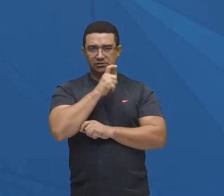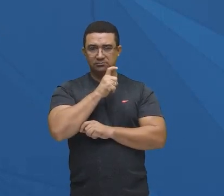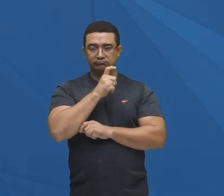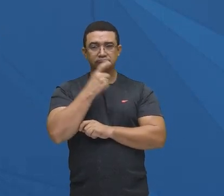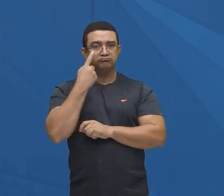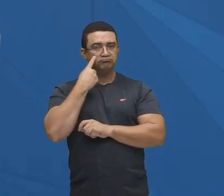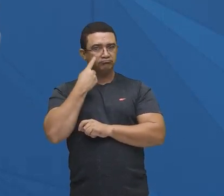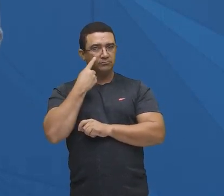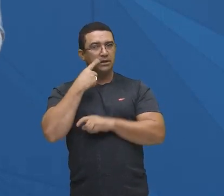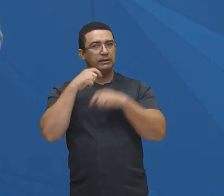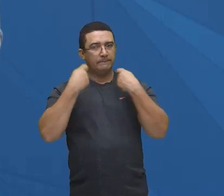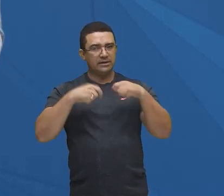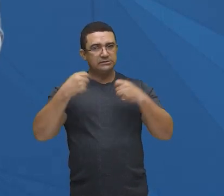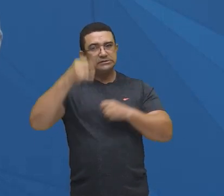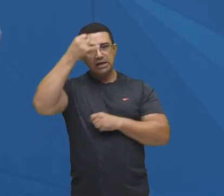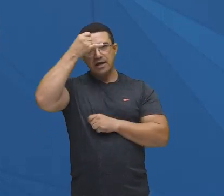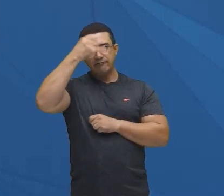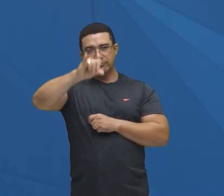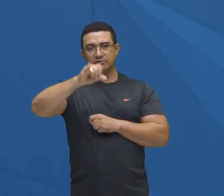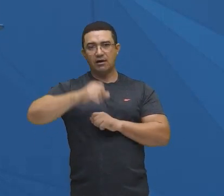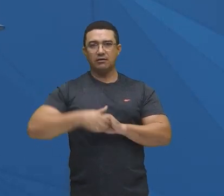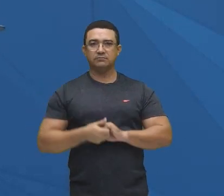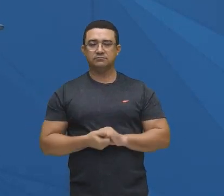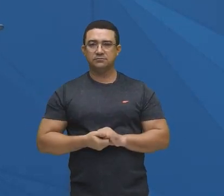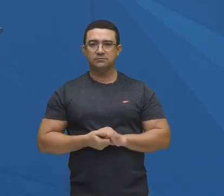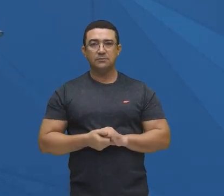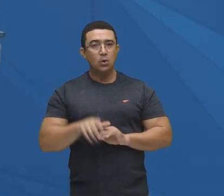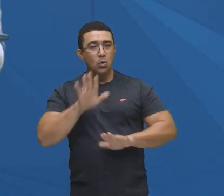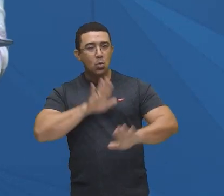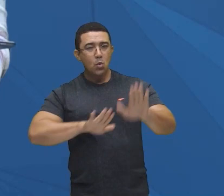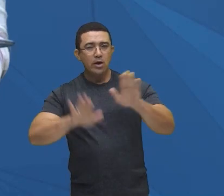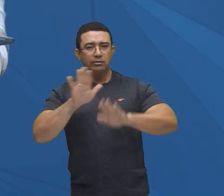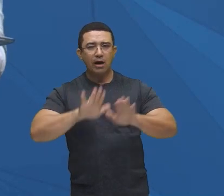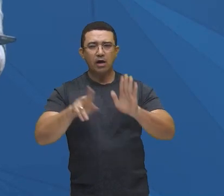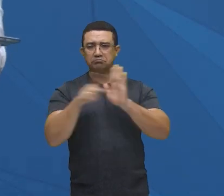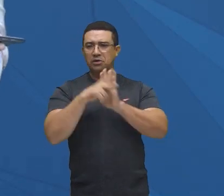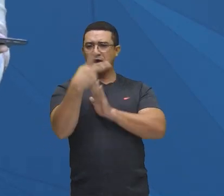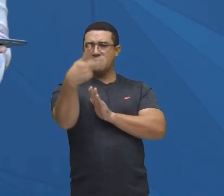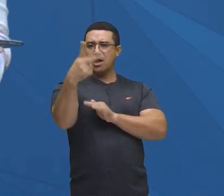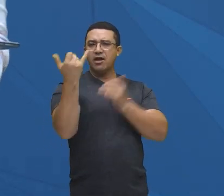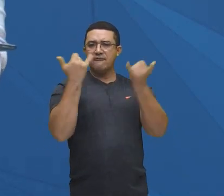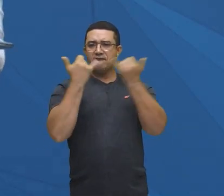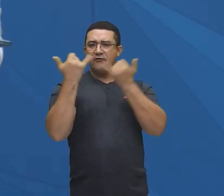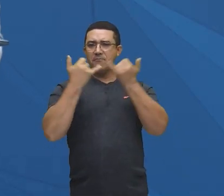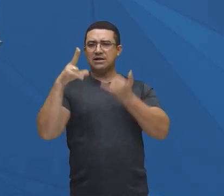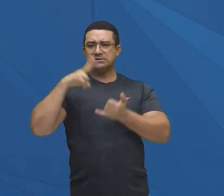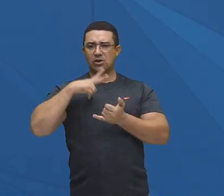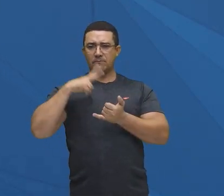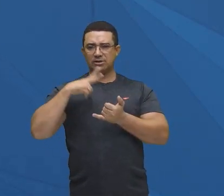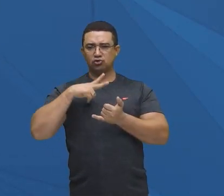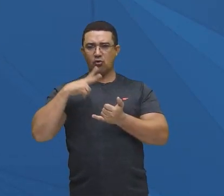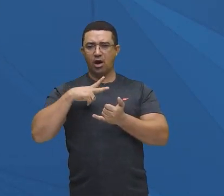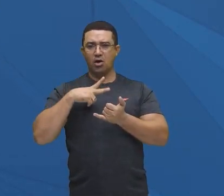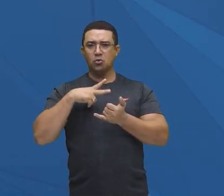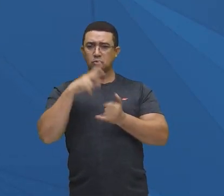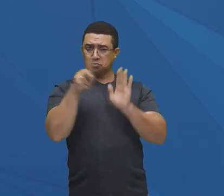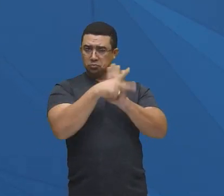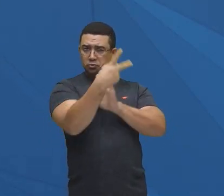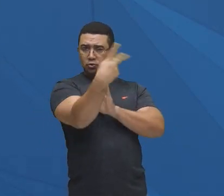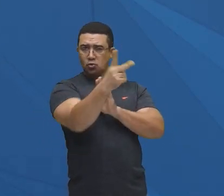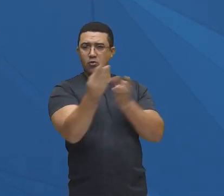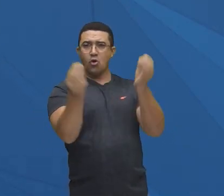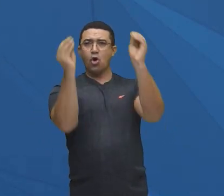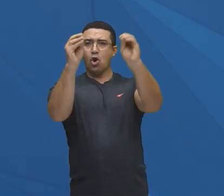nas informações. Cuidado ao publicar seus dados na rede social, principalmente dados pessoais, né, como número